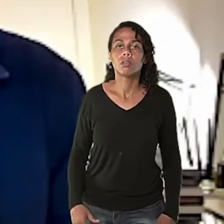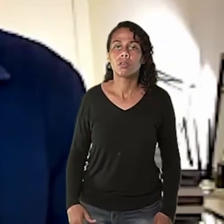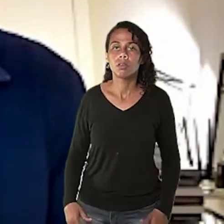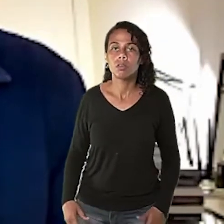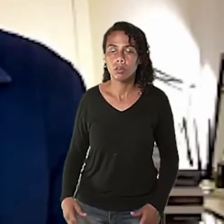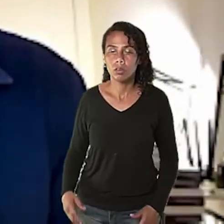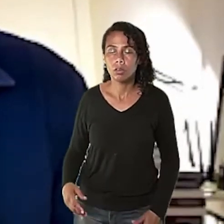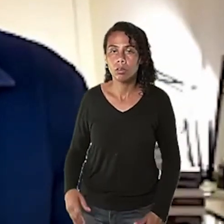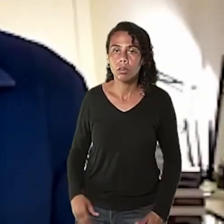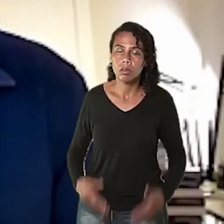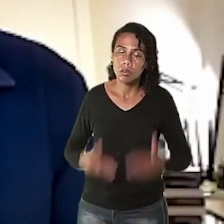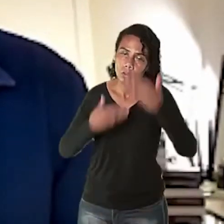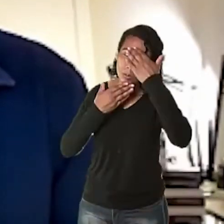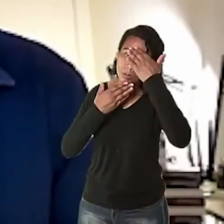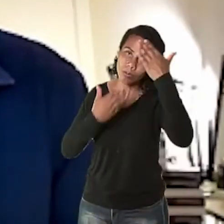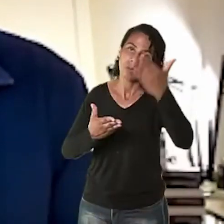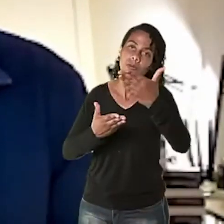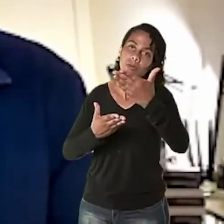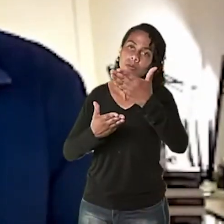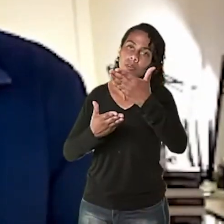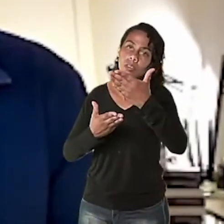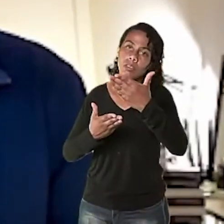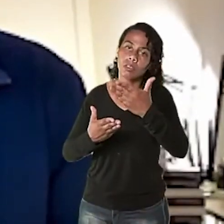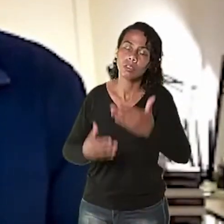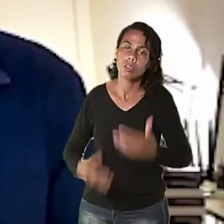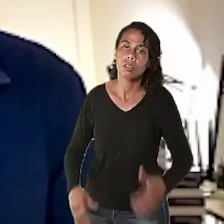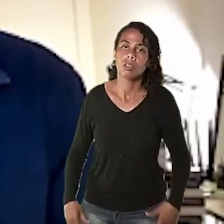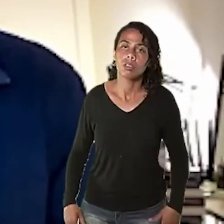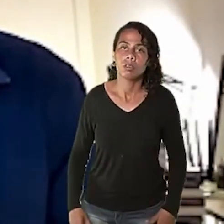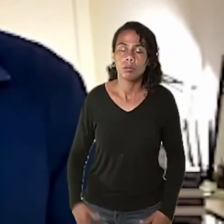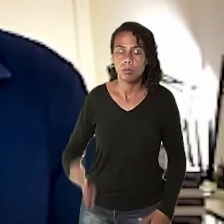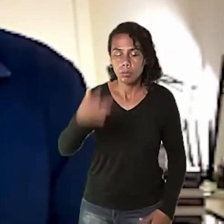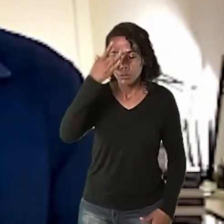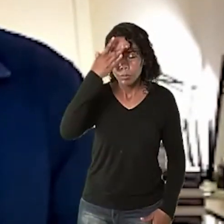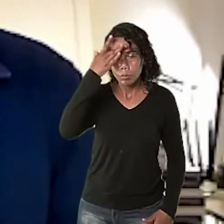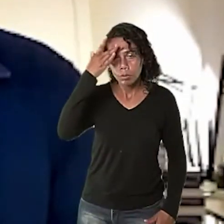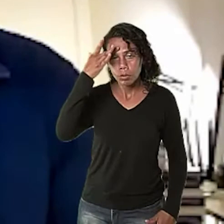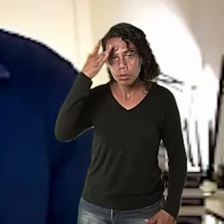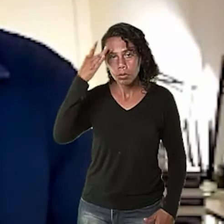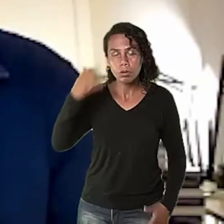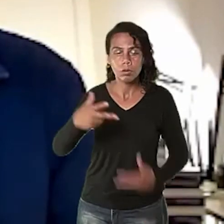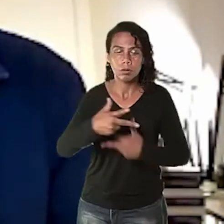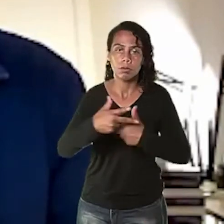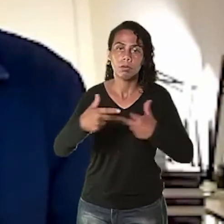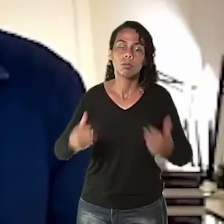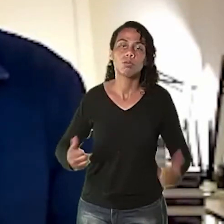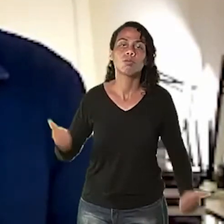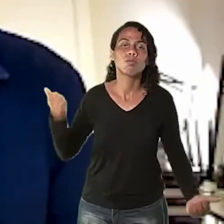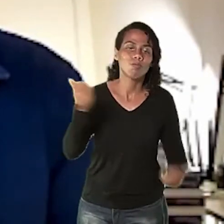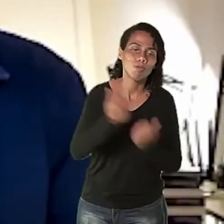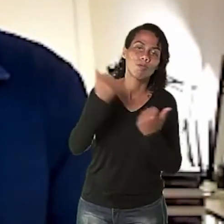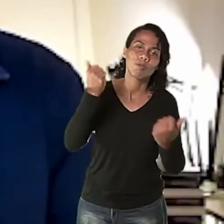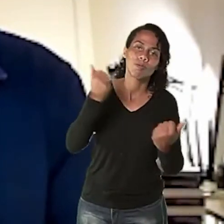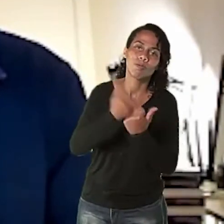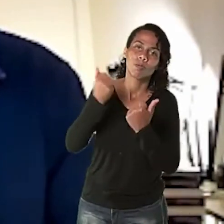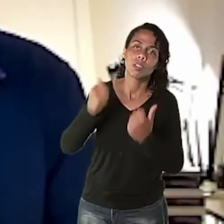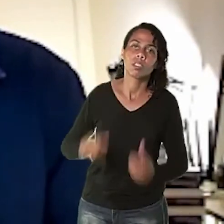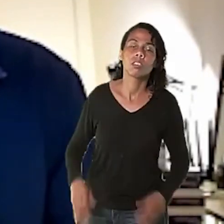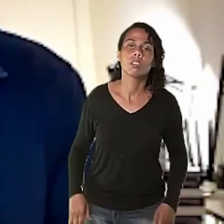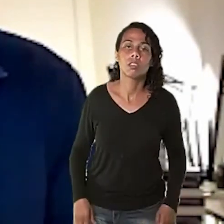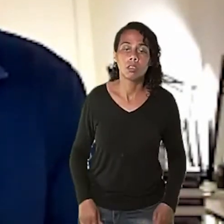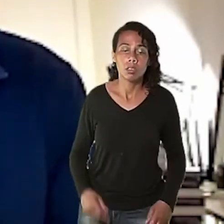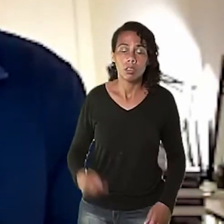foi só os abaixo-assinados de apoio e tal que eu recebi. A ABI entrou com uma representação no Ministério Público